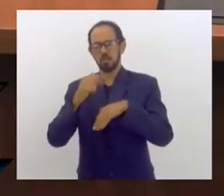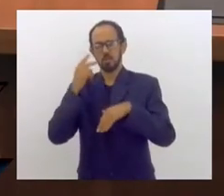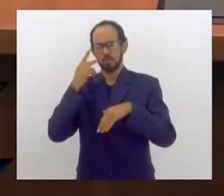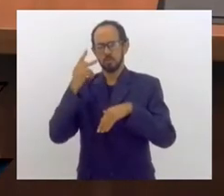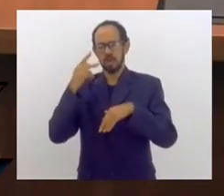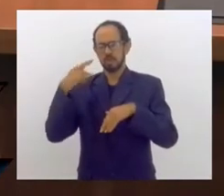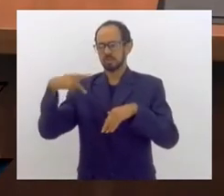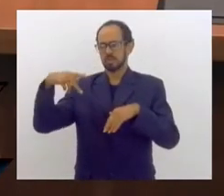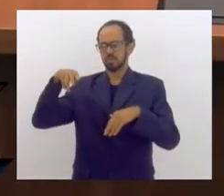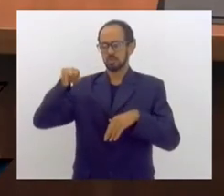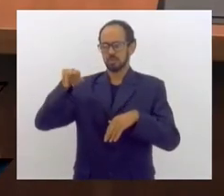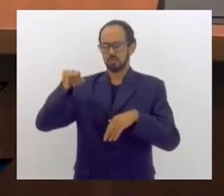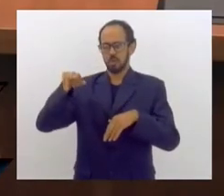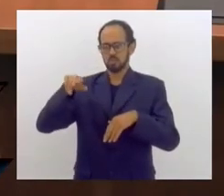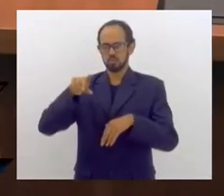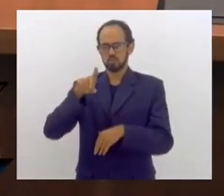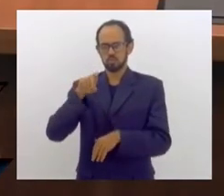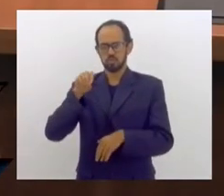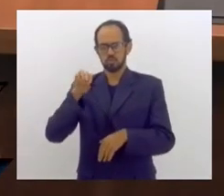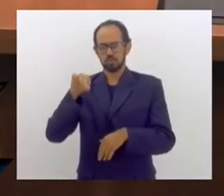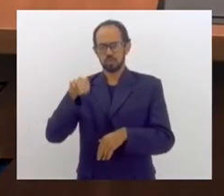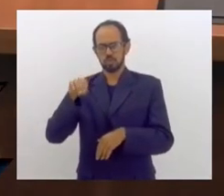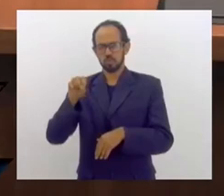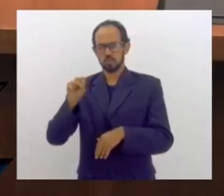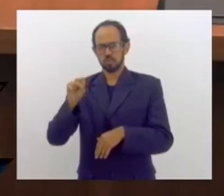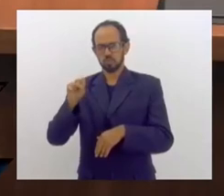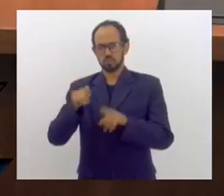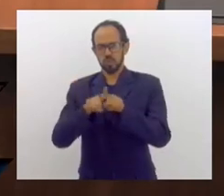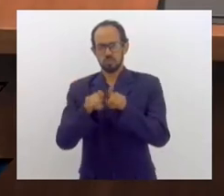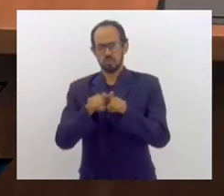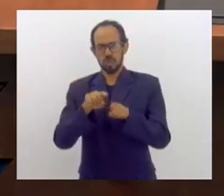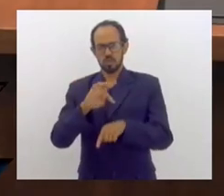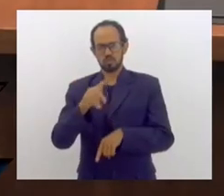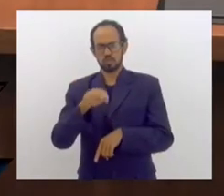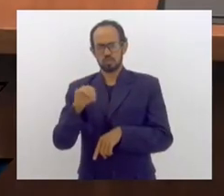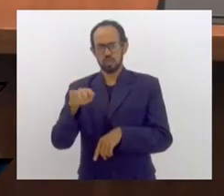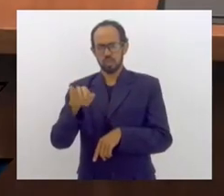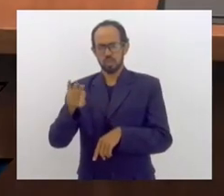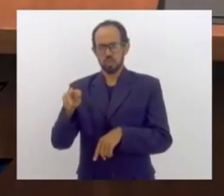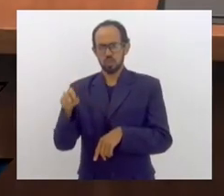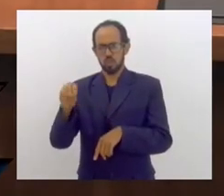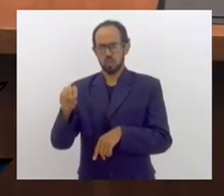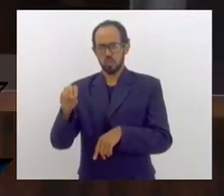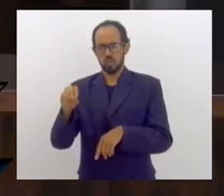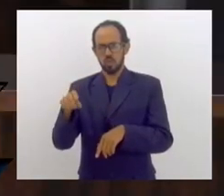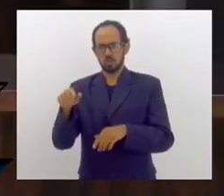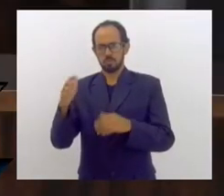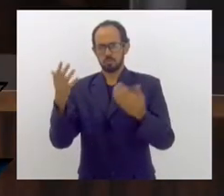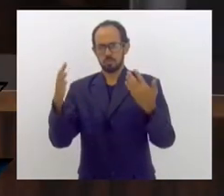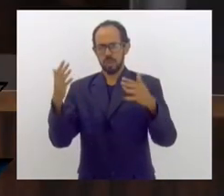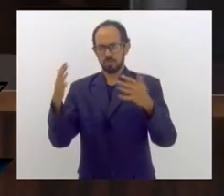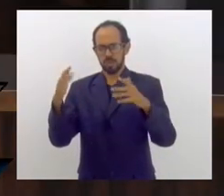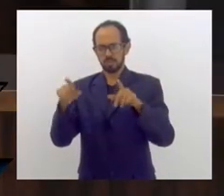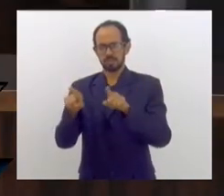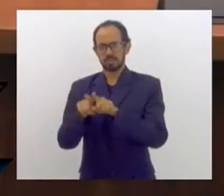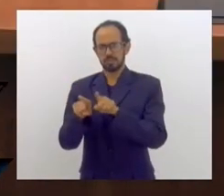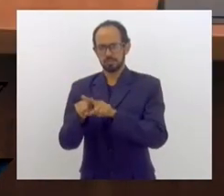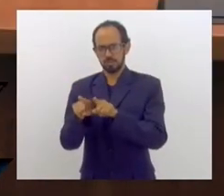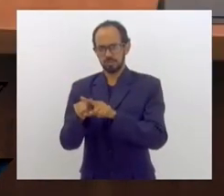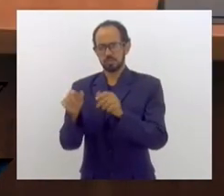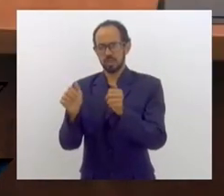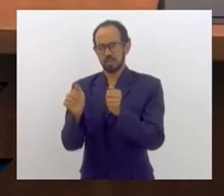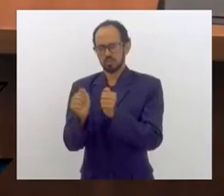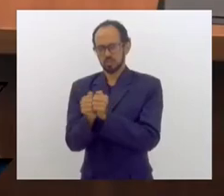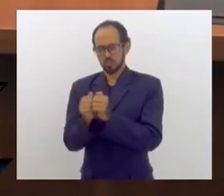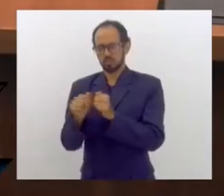seus irmãos, tanto Domingos quanto Chiquinho. Então eu fico muito alegre, fico muito contente. Parabéns aí por estar